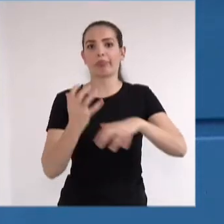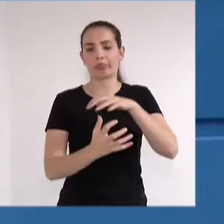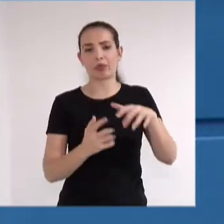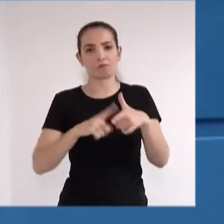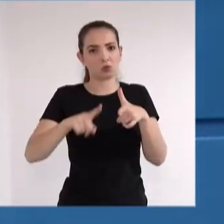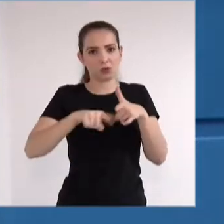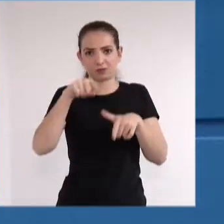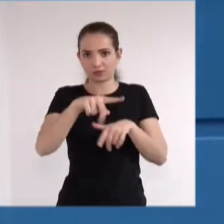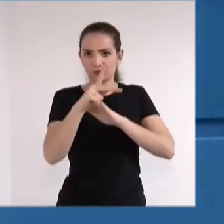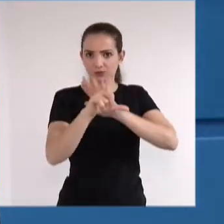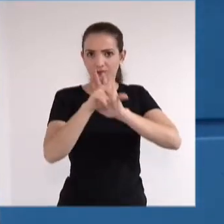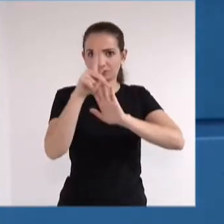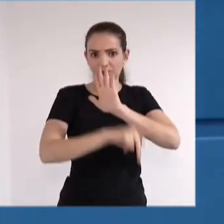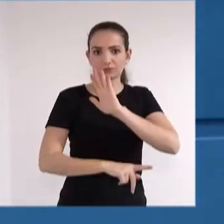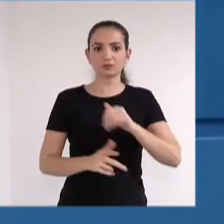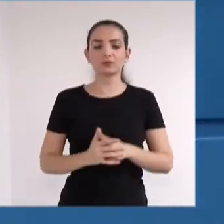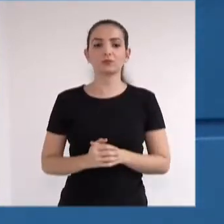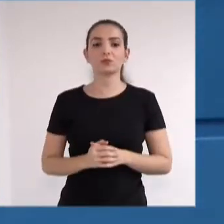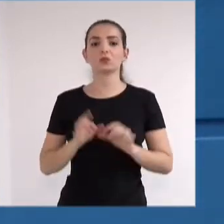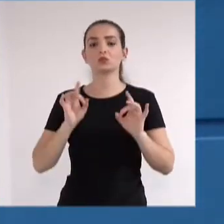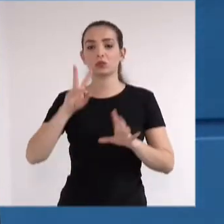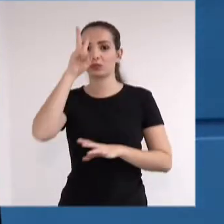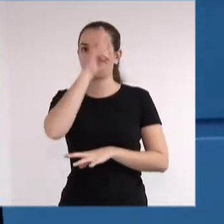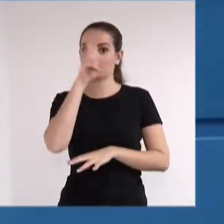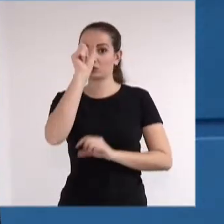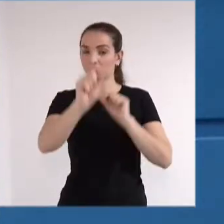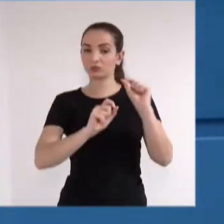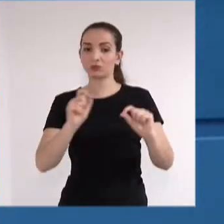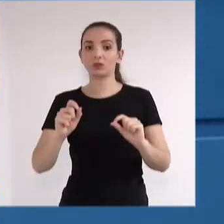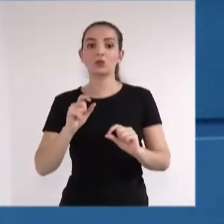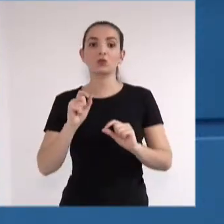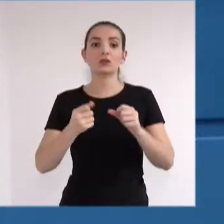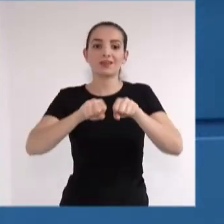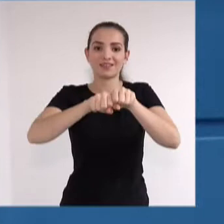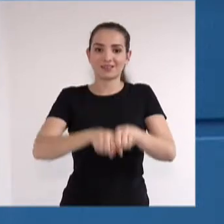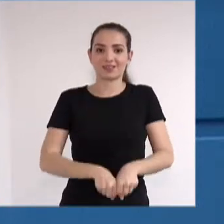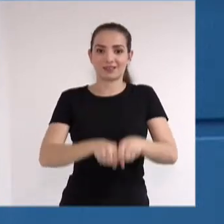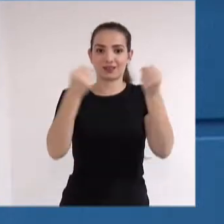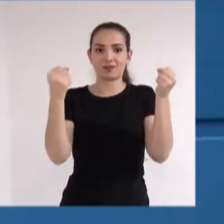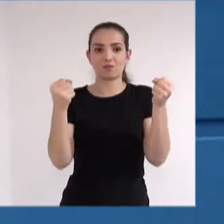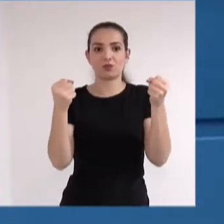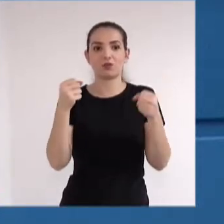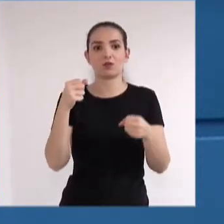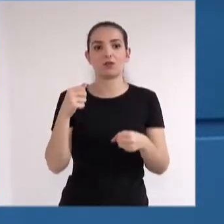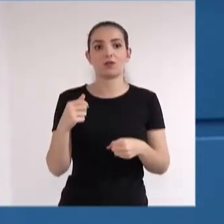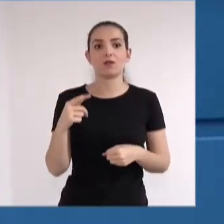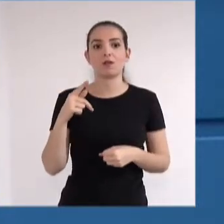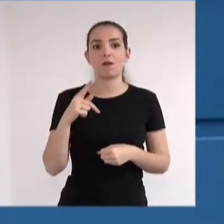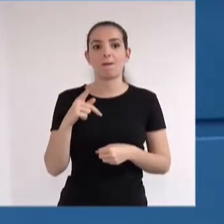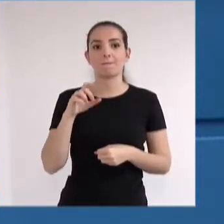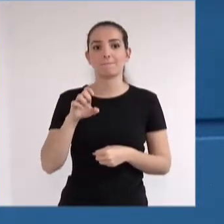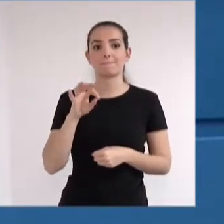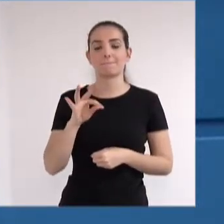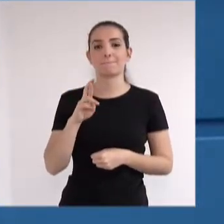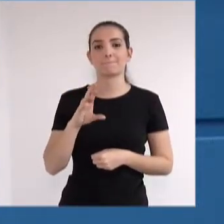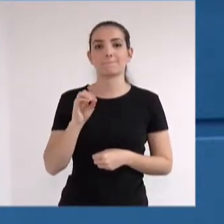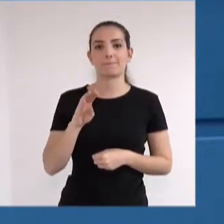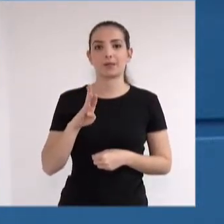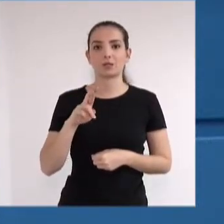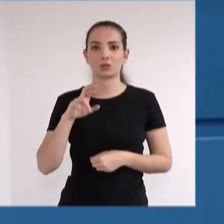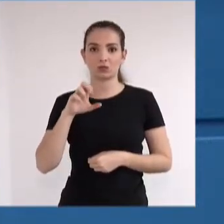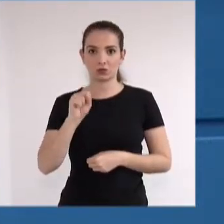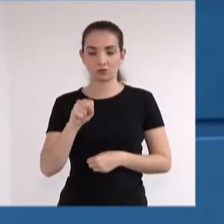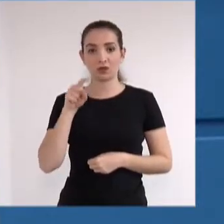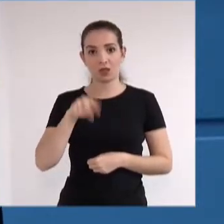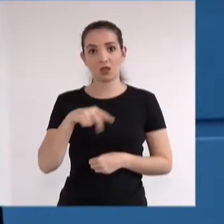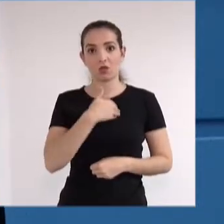o projeto, só lembrando que quem quebrou a Petrobras foi o governo do PT. Michel Temer continuou na mesma toada,